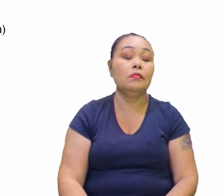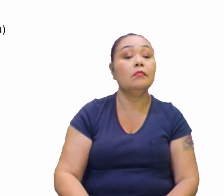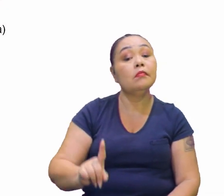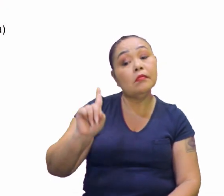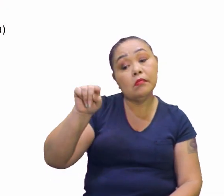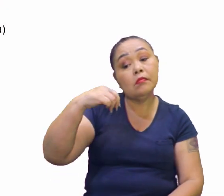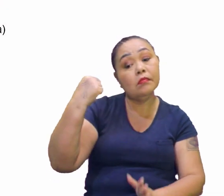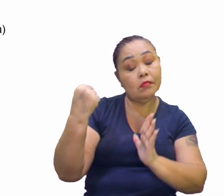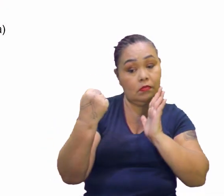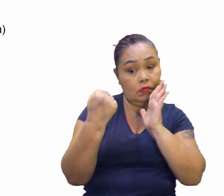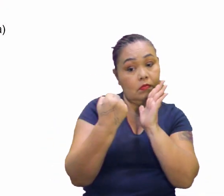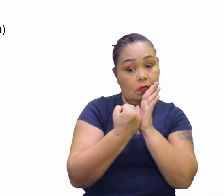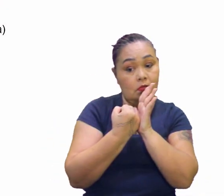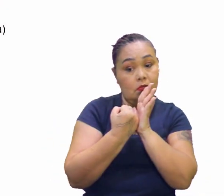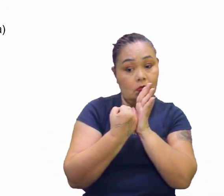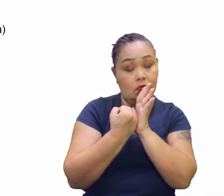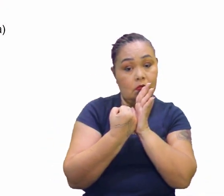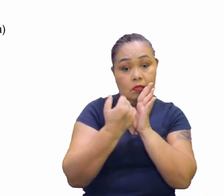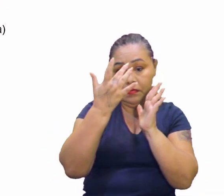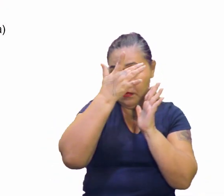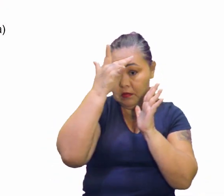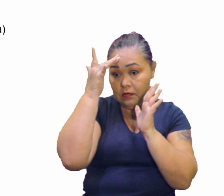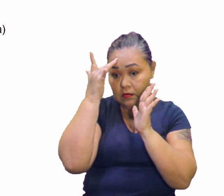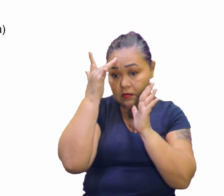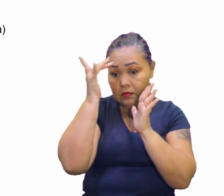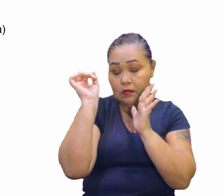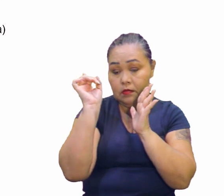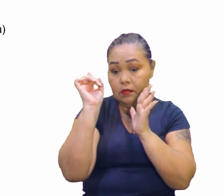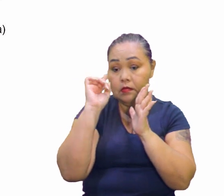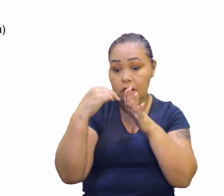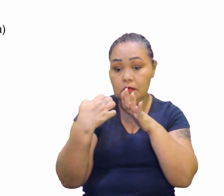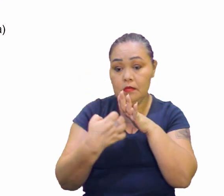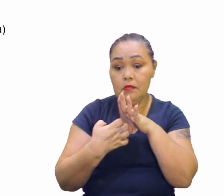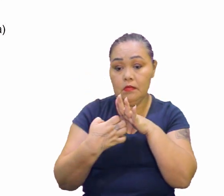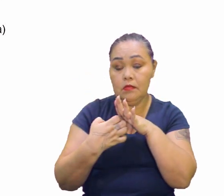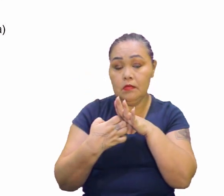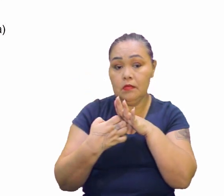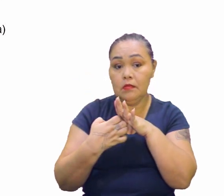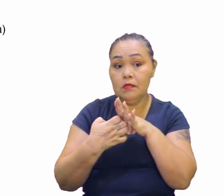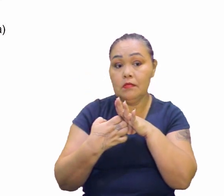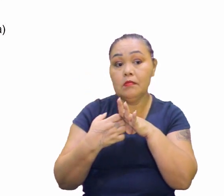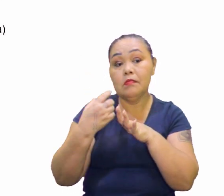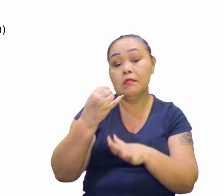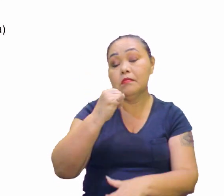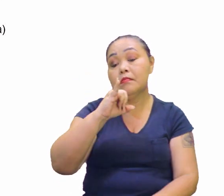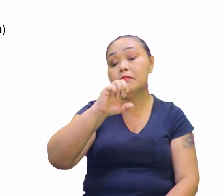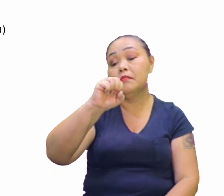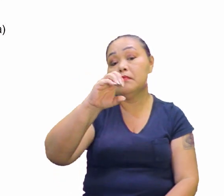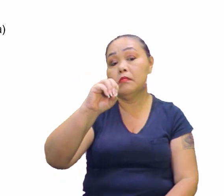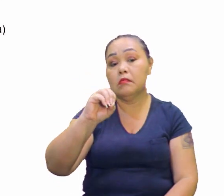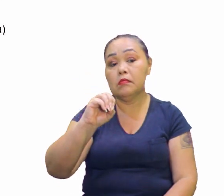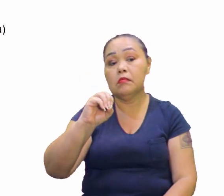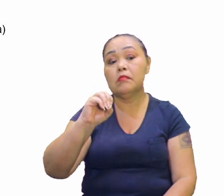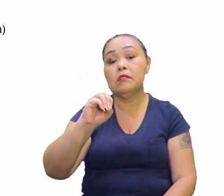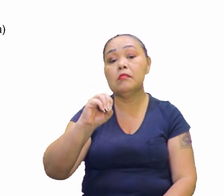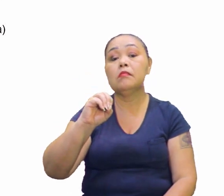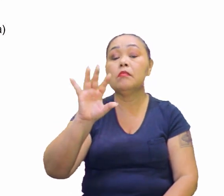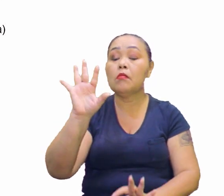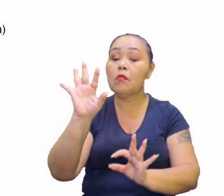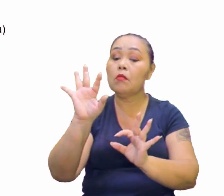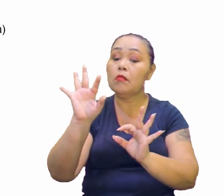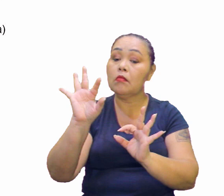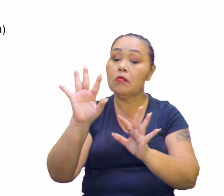Um desses selos que as pessoas levam carimbo aí na sua empresa vem da ISO. ISO quer